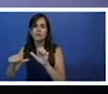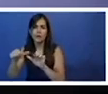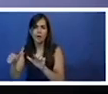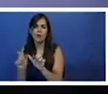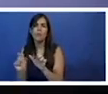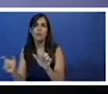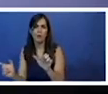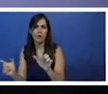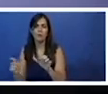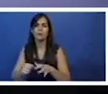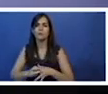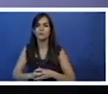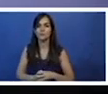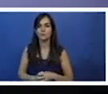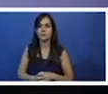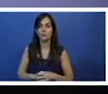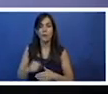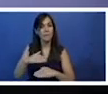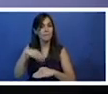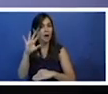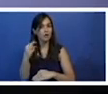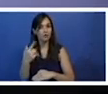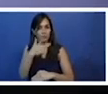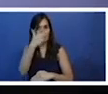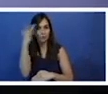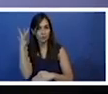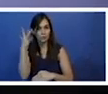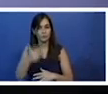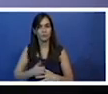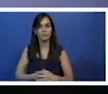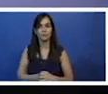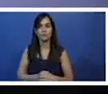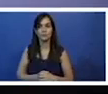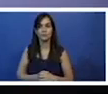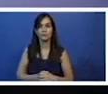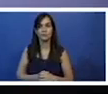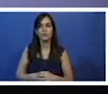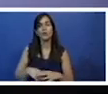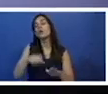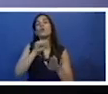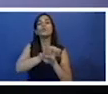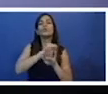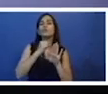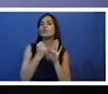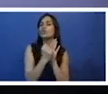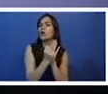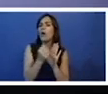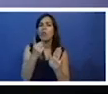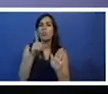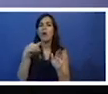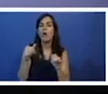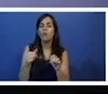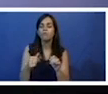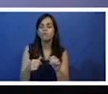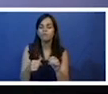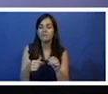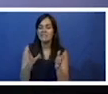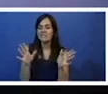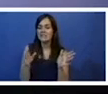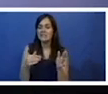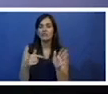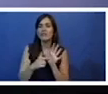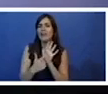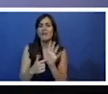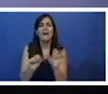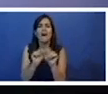mais de uma pessoa, certo? Com sujeito não expresso, aquele sujeito que ele está escondido